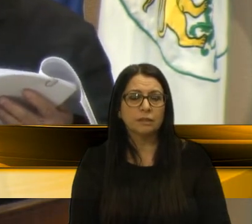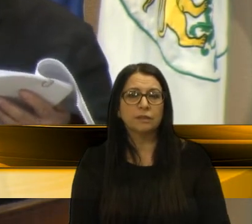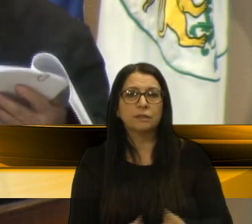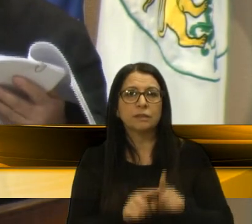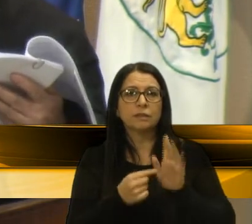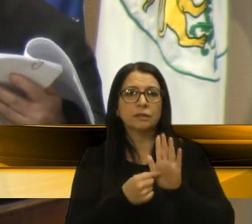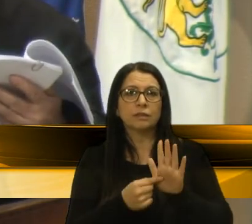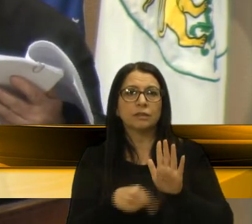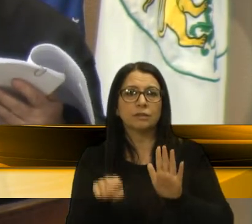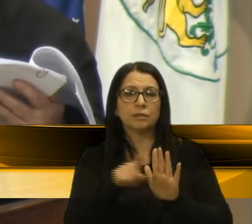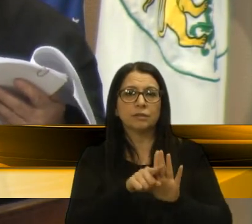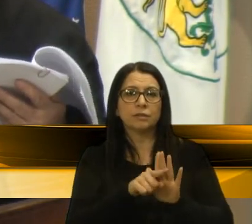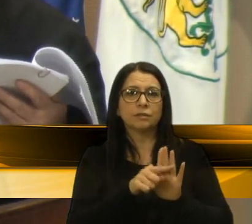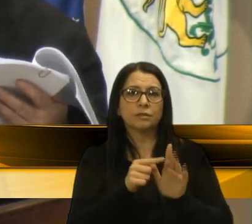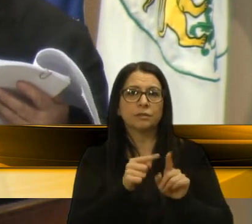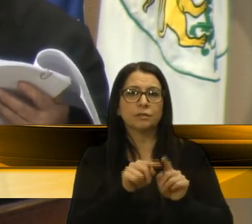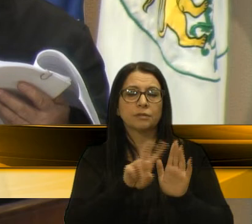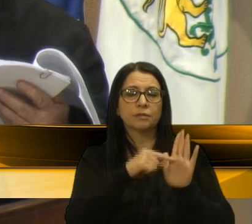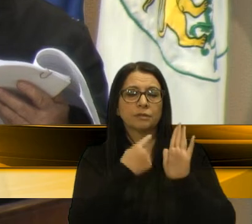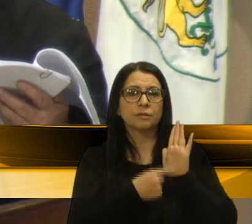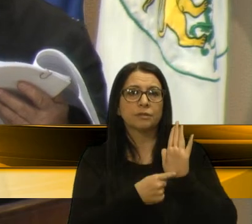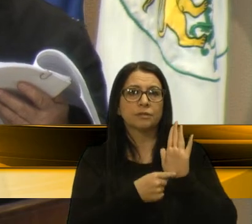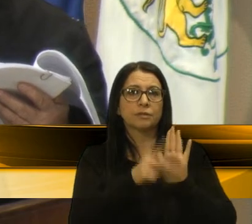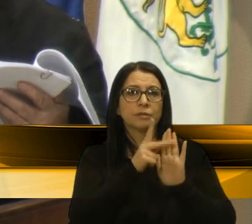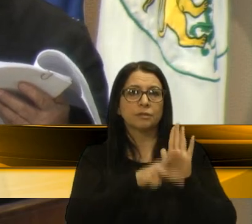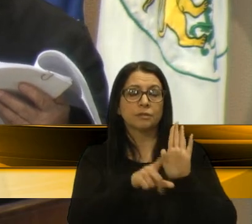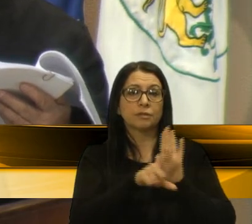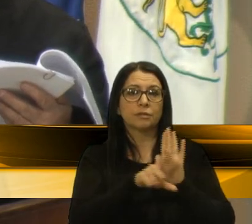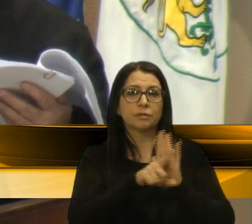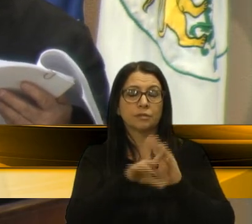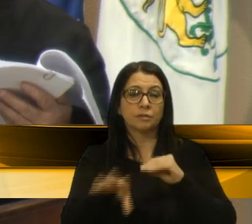do exposto, encaminhamos veto total ao projeto de lei